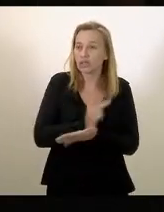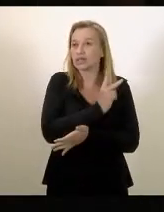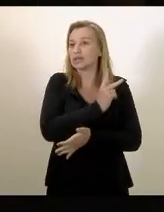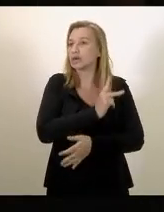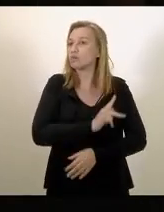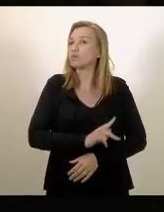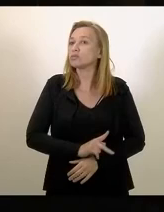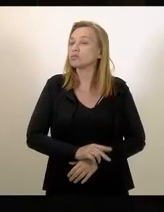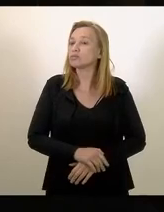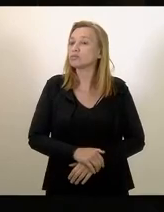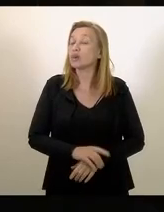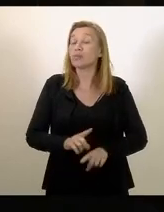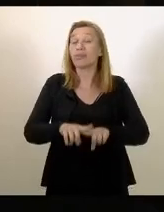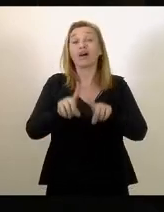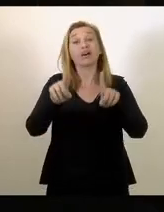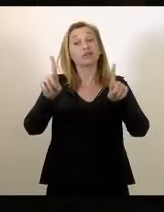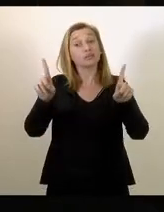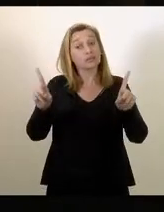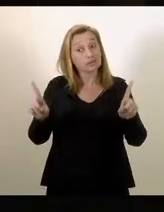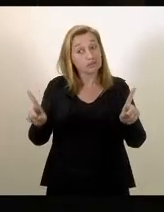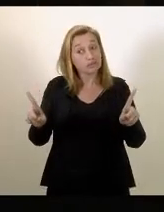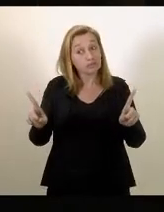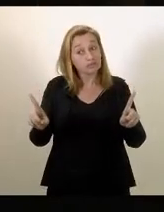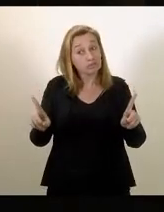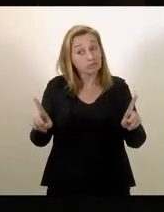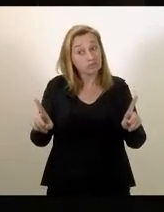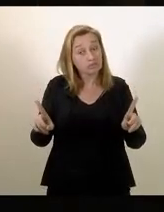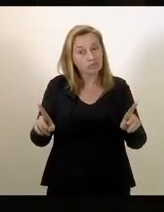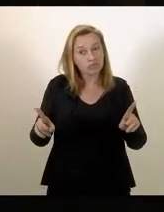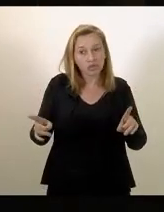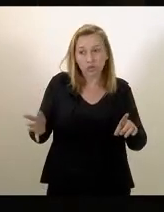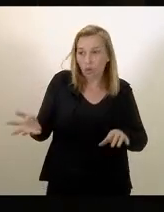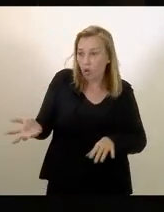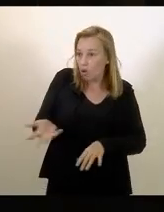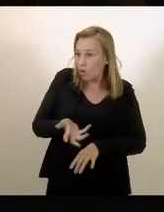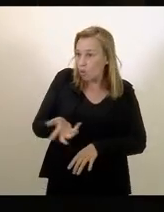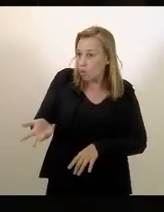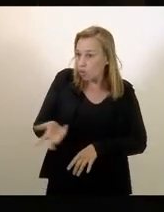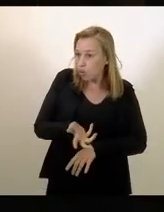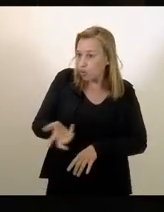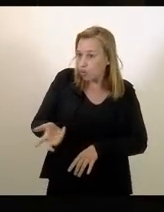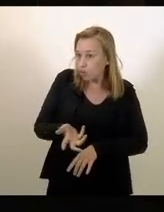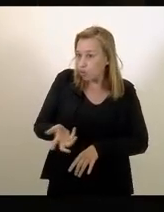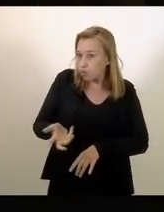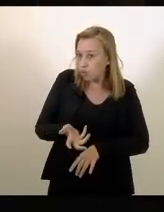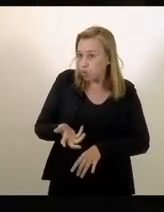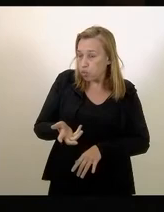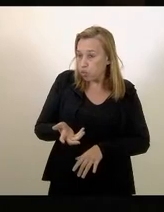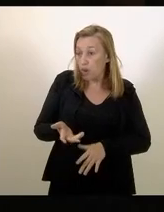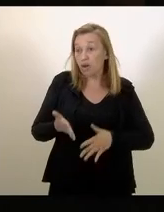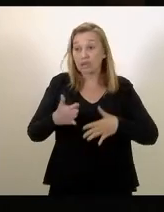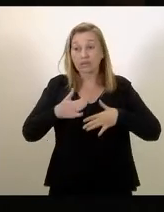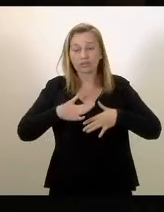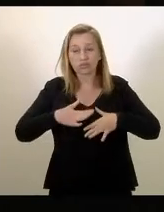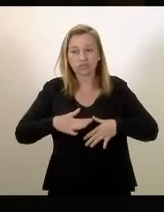mas numa velocidade mais ou menos lenta